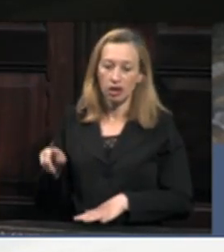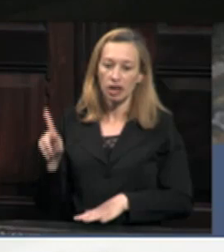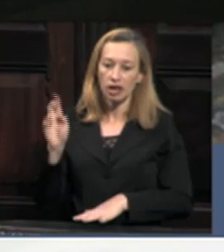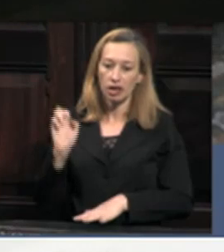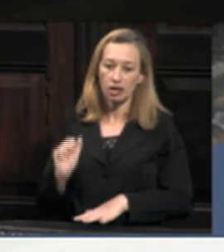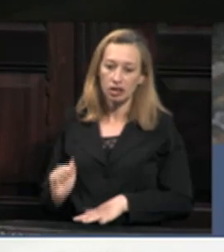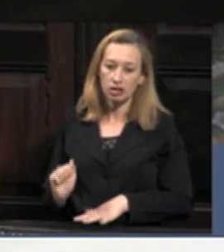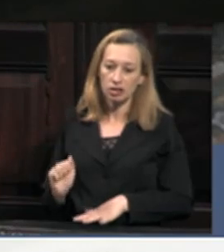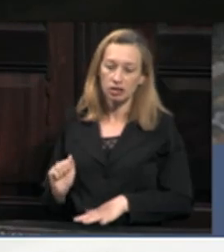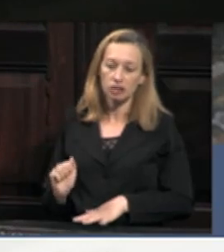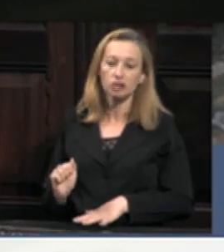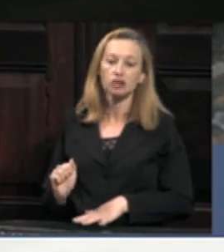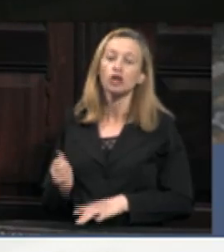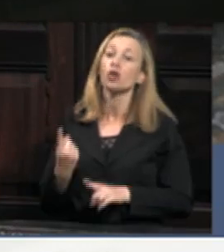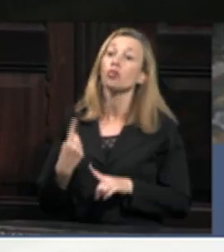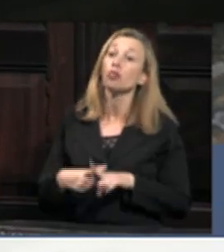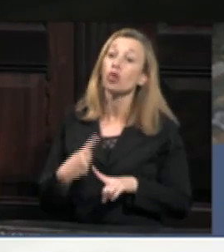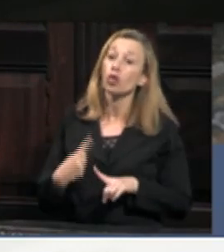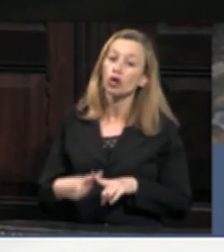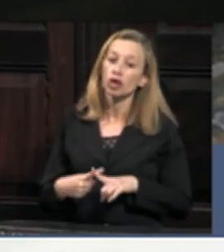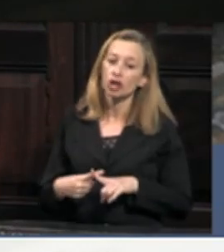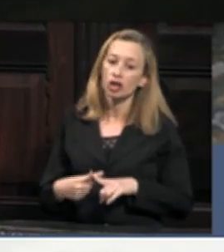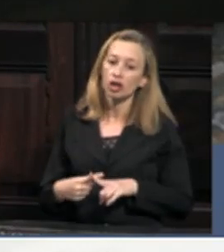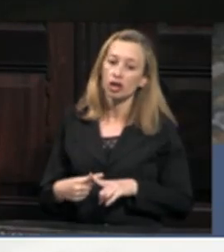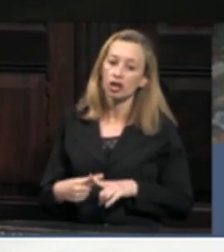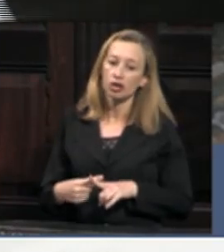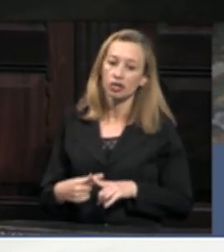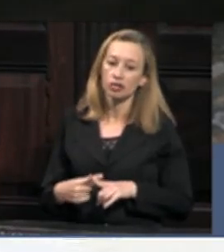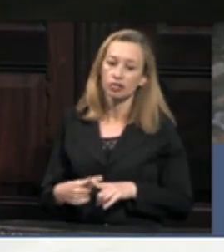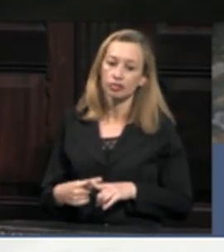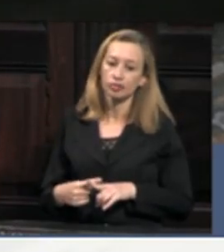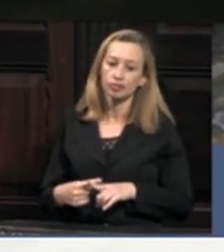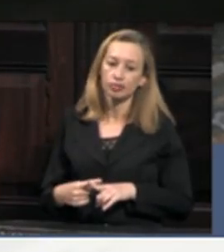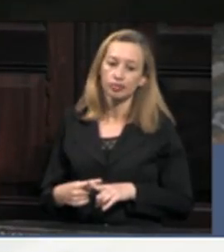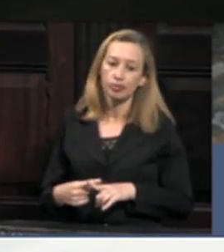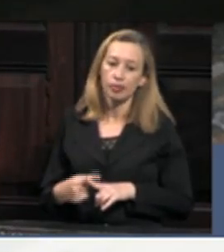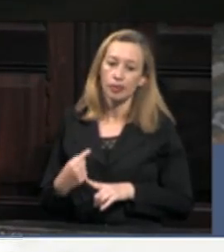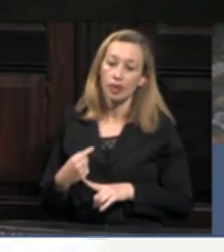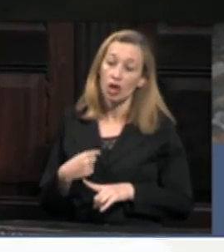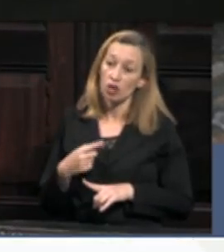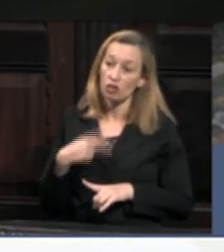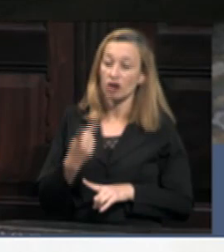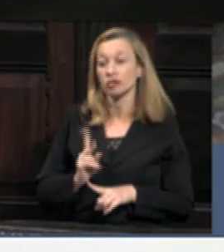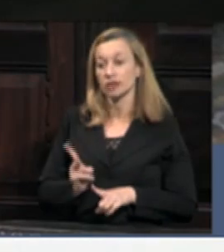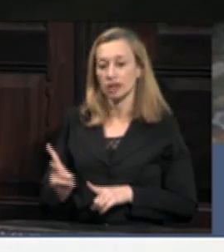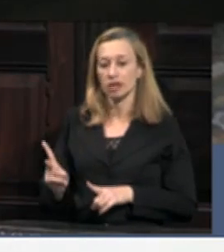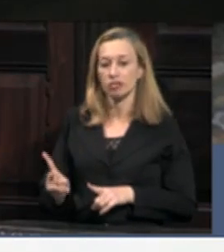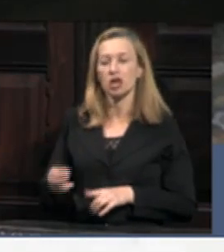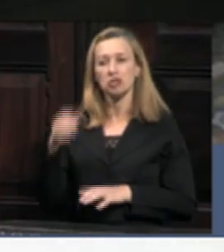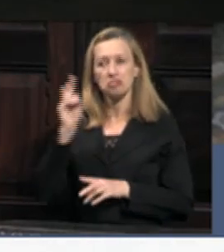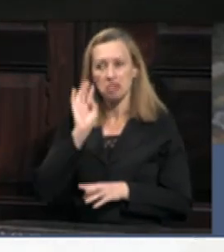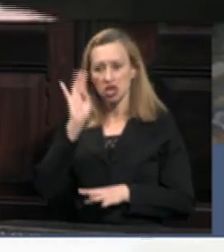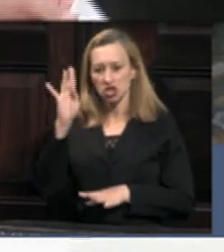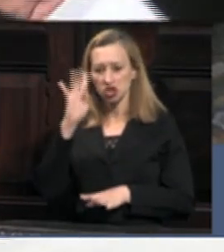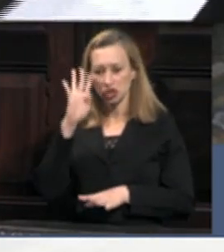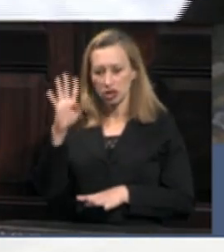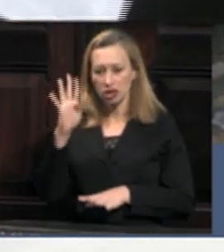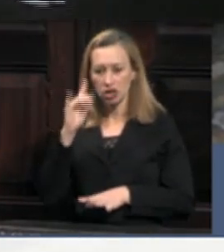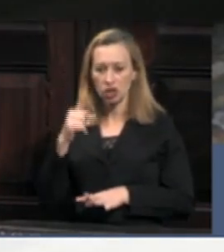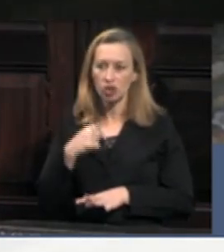externa. Porque o sempre que possível? Imaginemos que a gente fosse